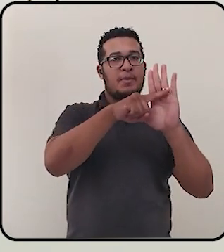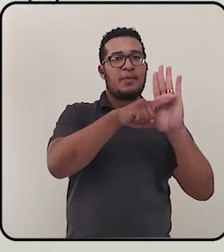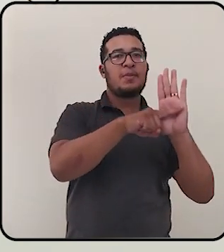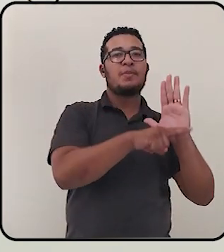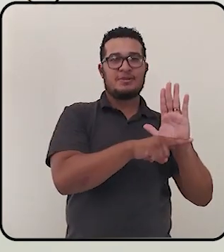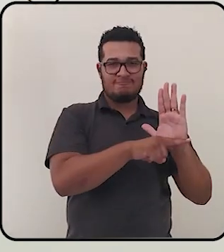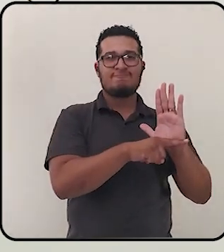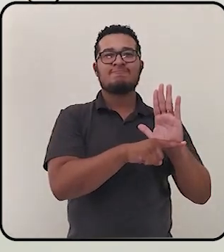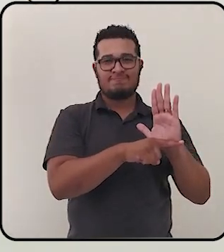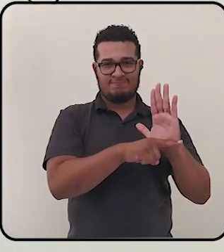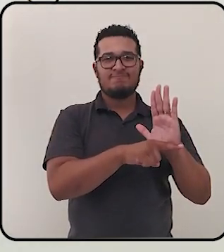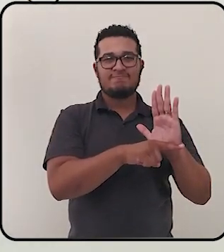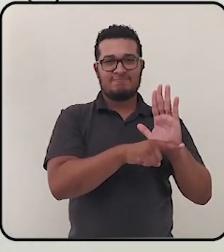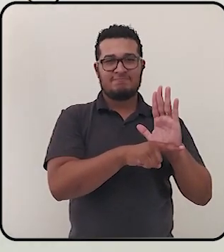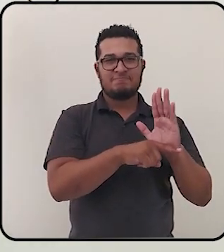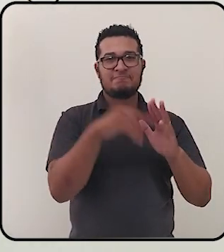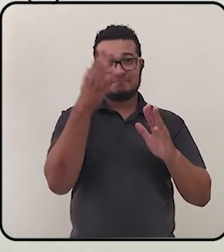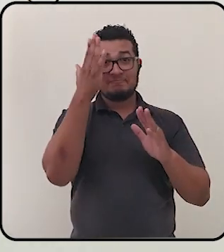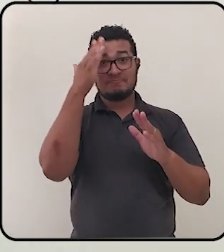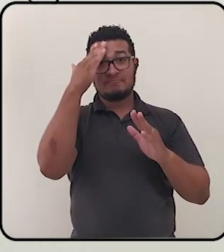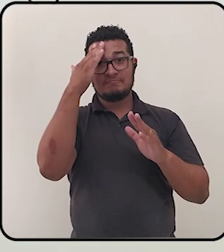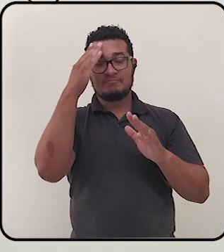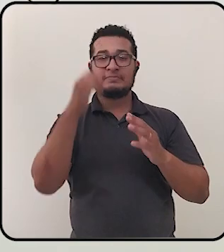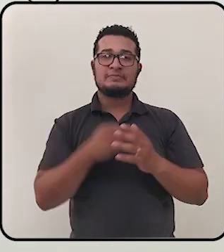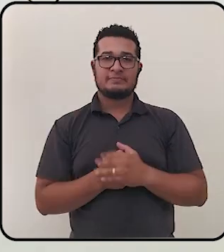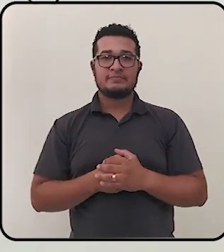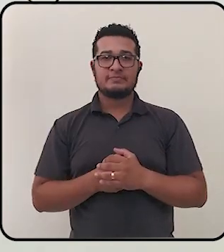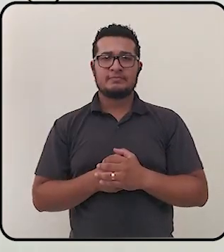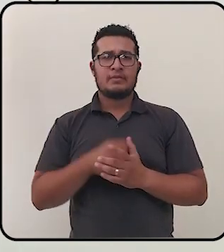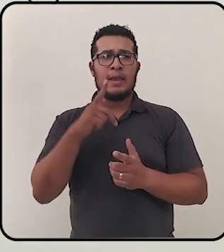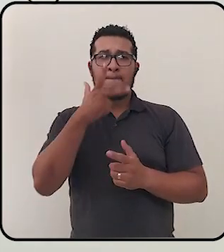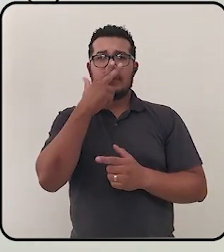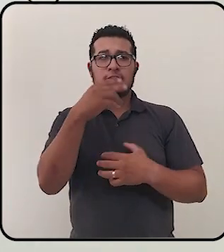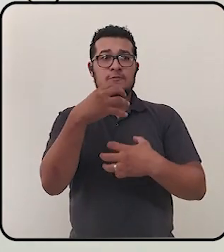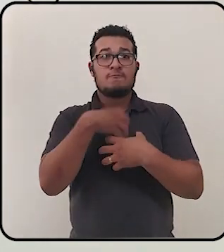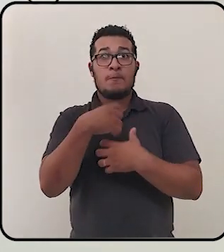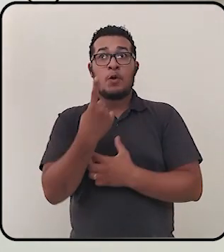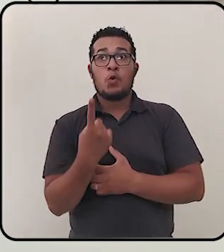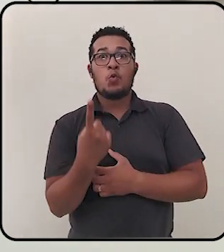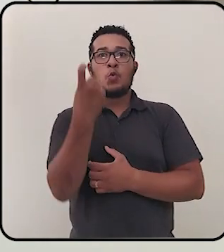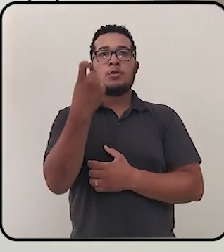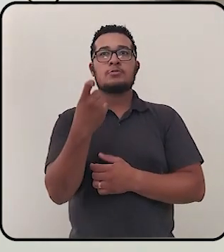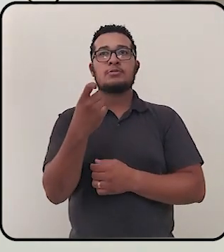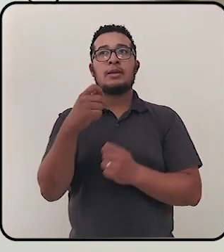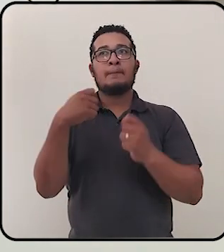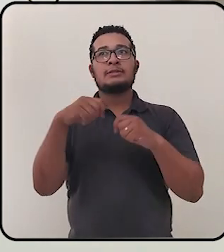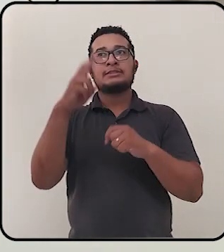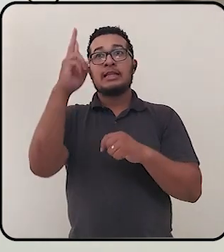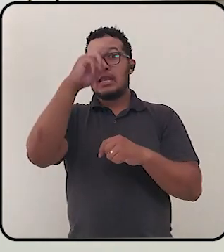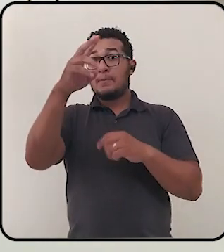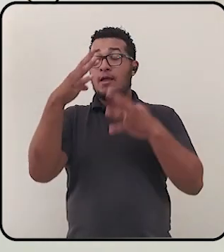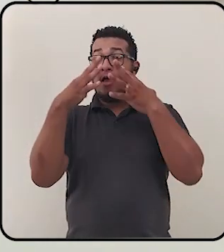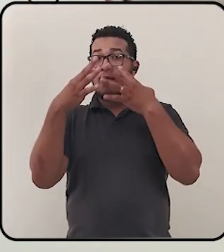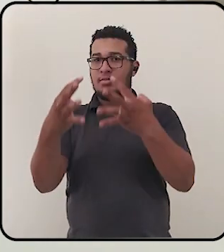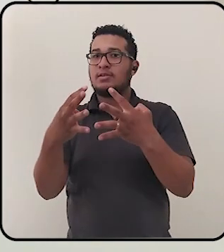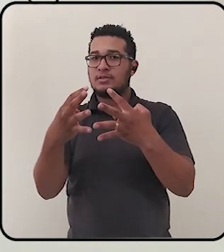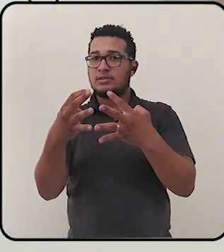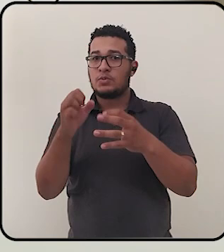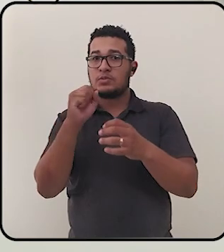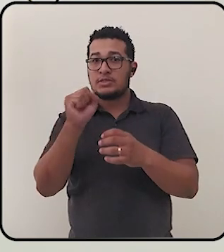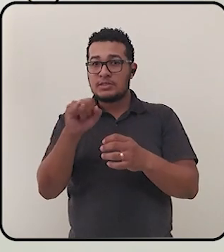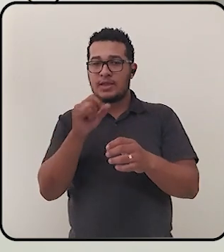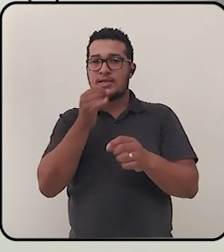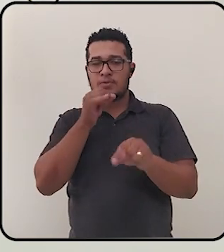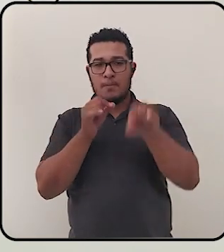a leste e o segundo ponto estivesse a oeste, ao invés de mais, eu ia usar menos. É o